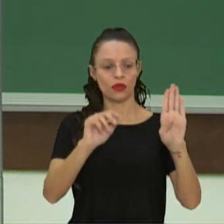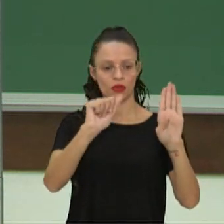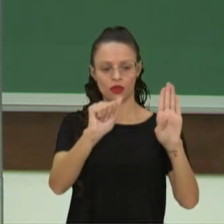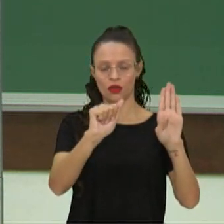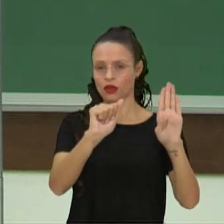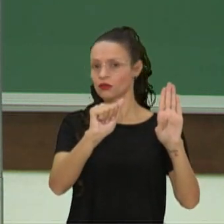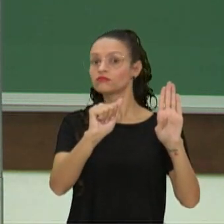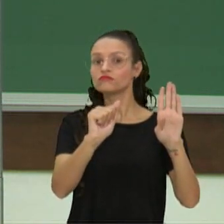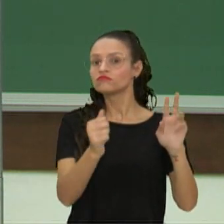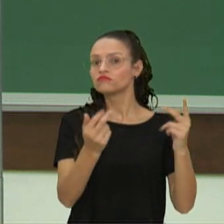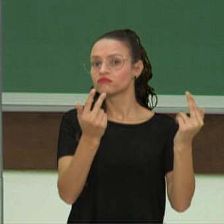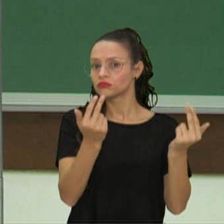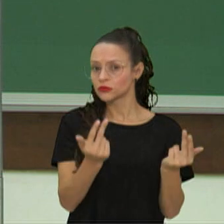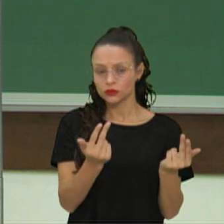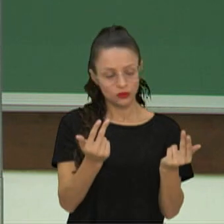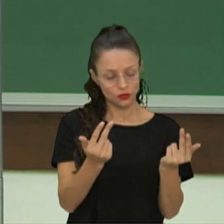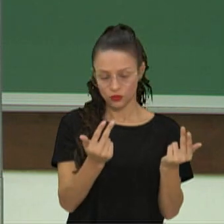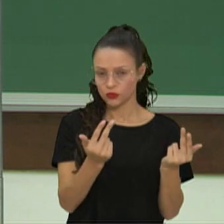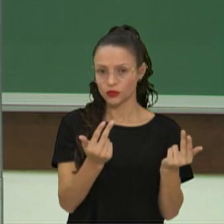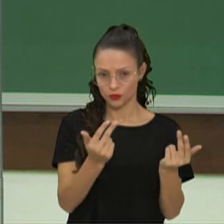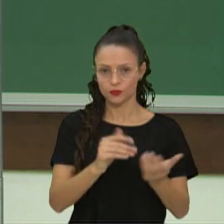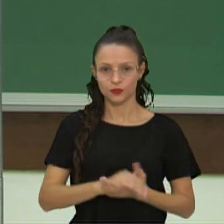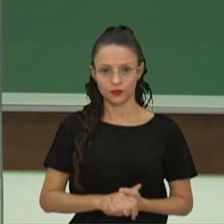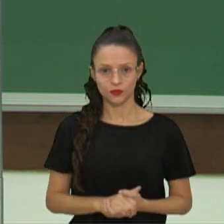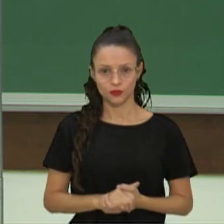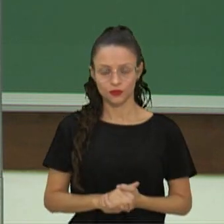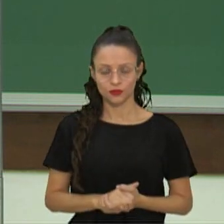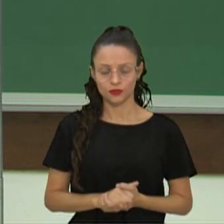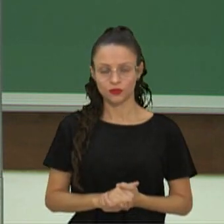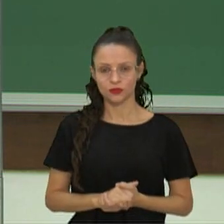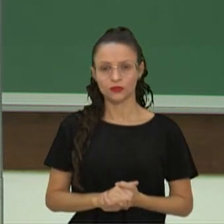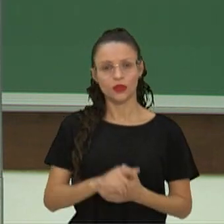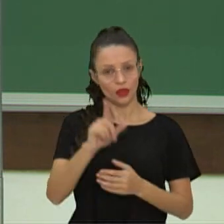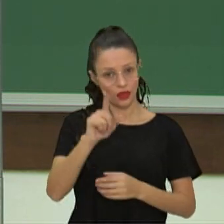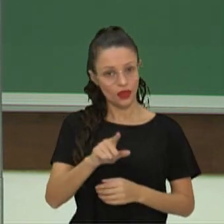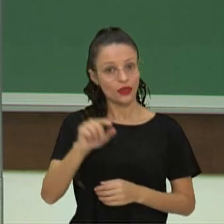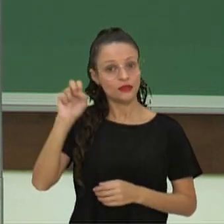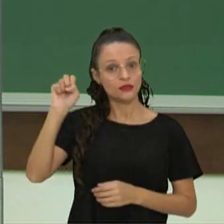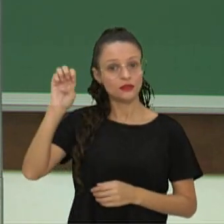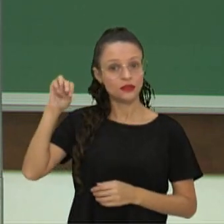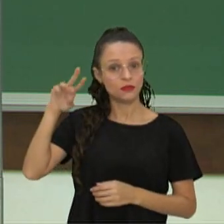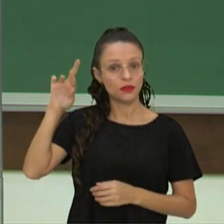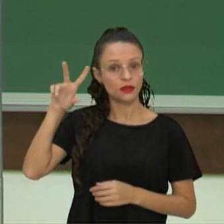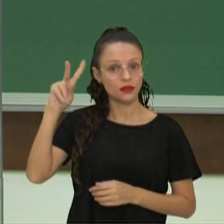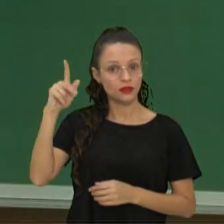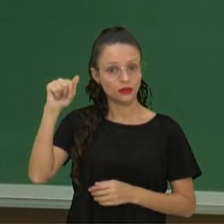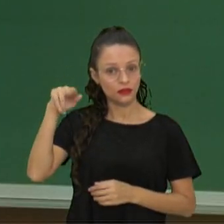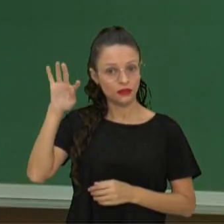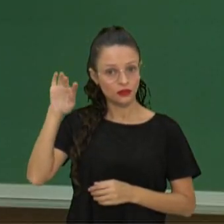quadrado A, você está falando da mesma parte literal. Então, eu tenho monômios semelhantes aí, certo?